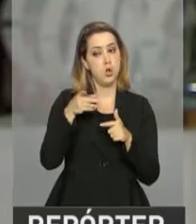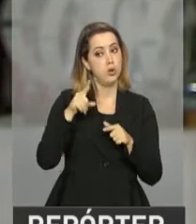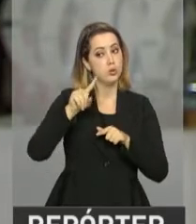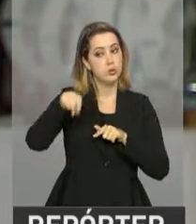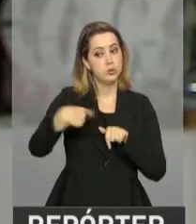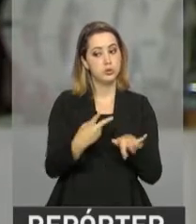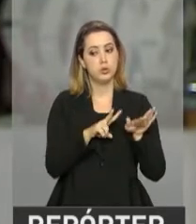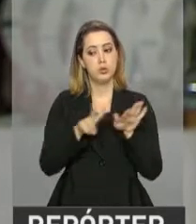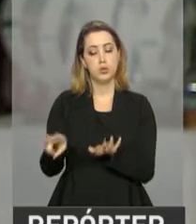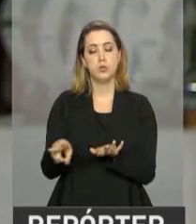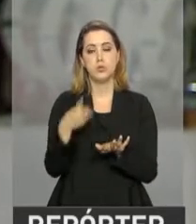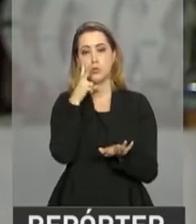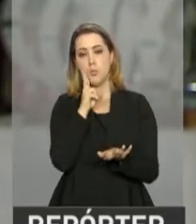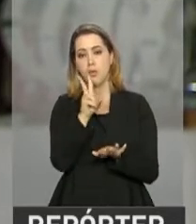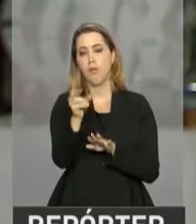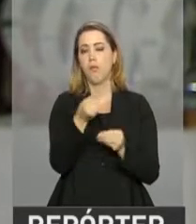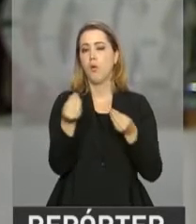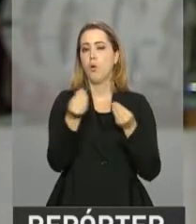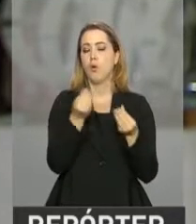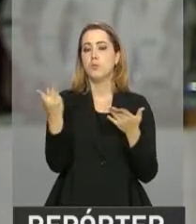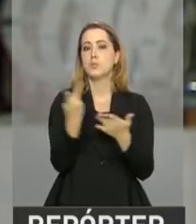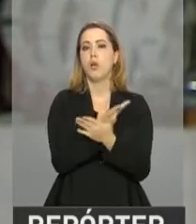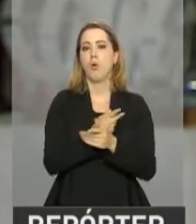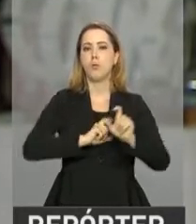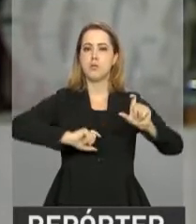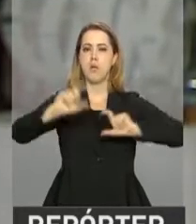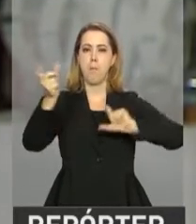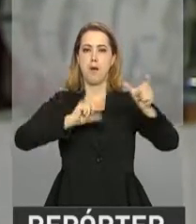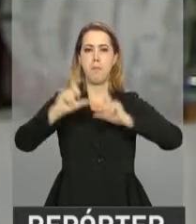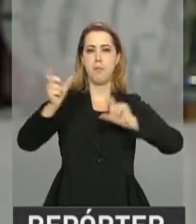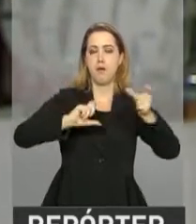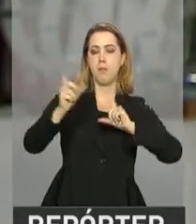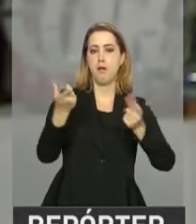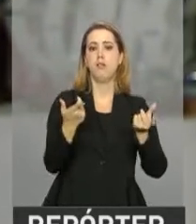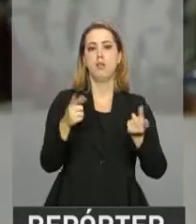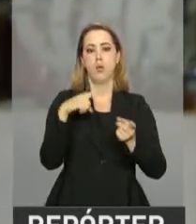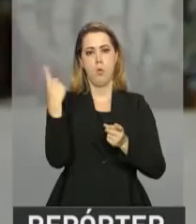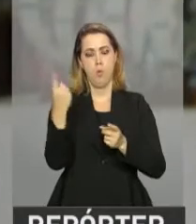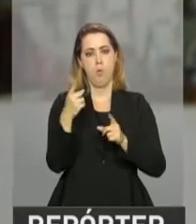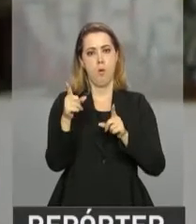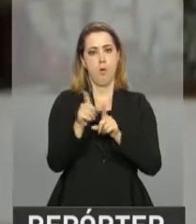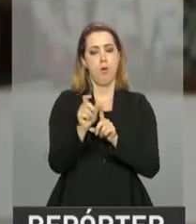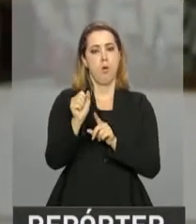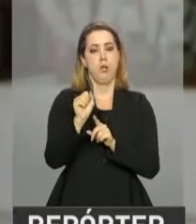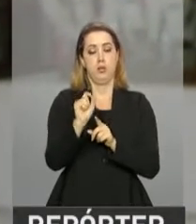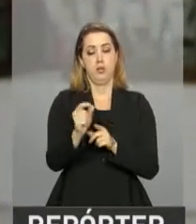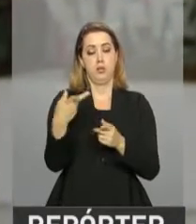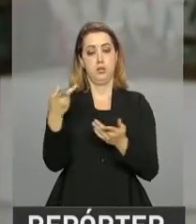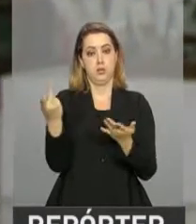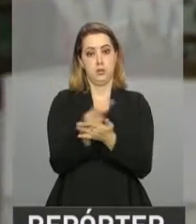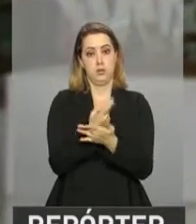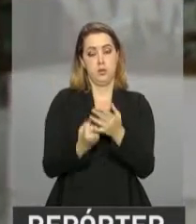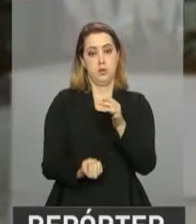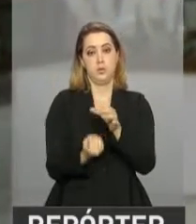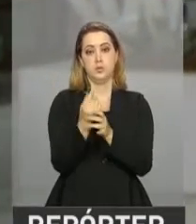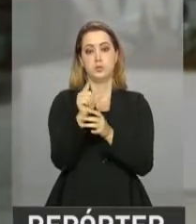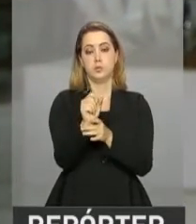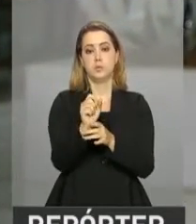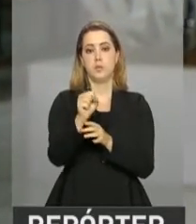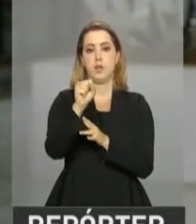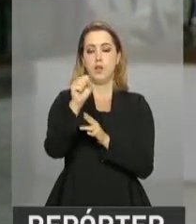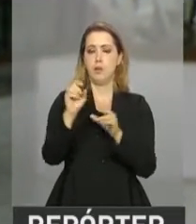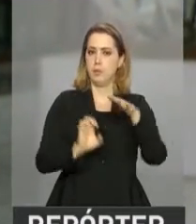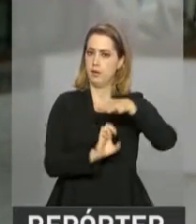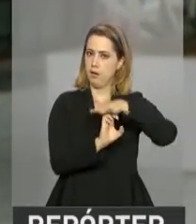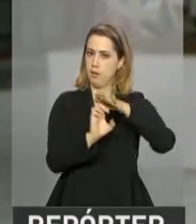é avaliar os sistemas de alerta de remoção de pessoas que estão sendo criados pela samarco a previsão é de que o